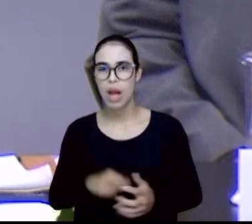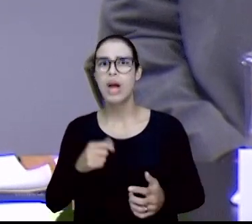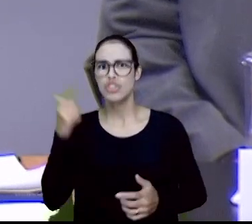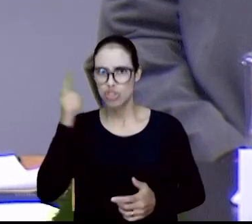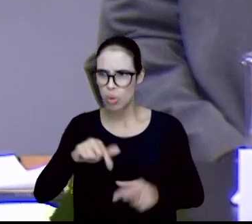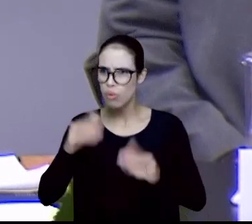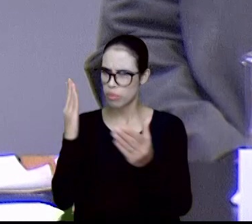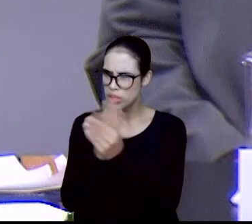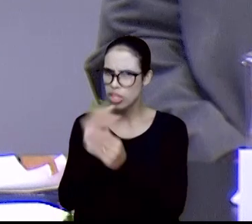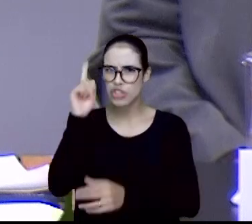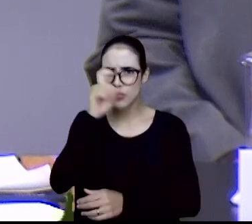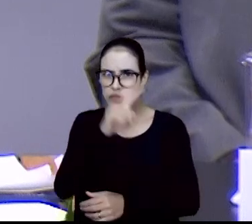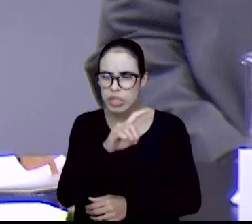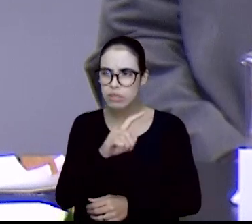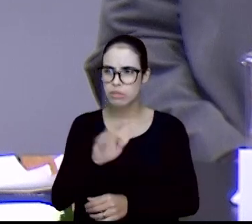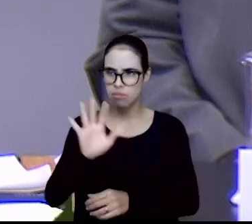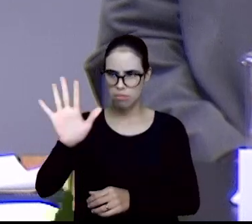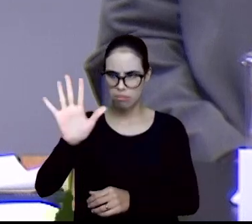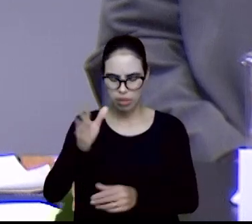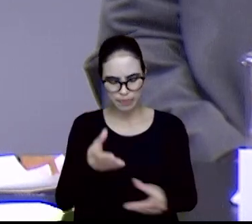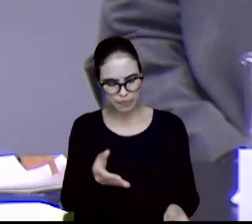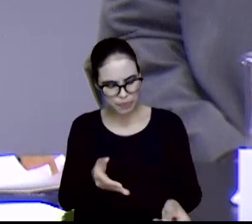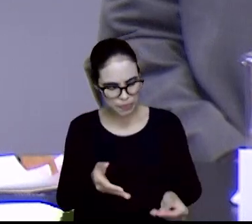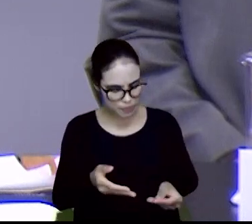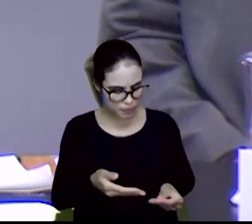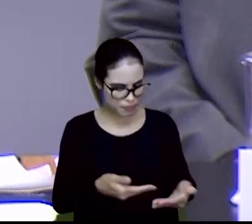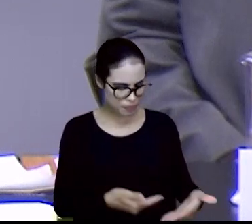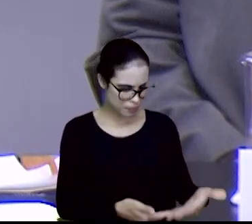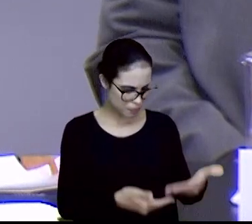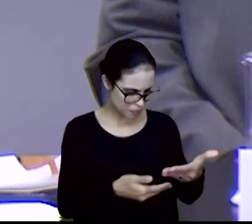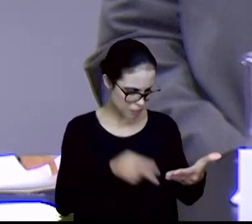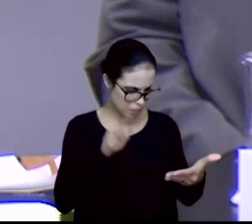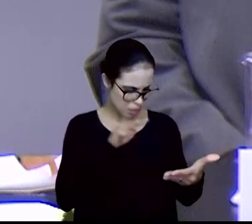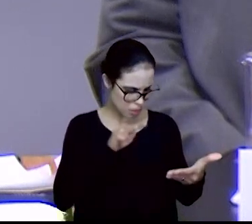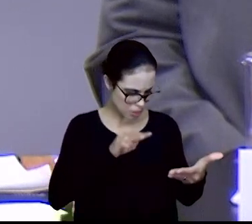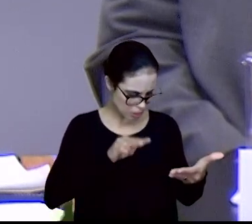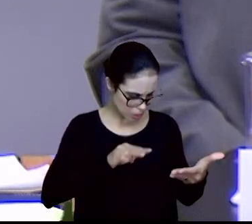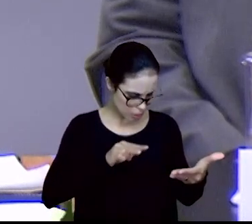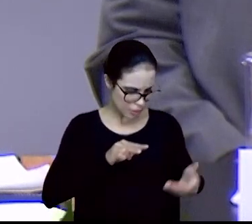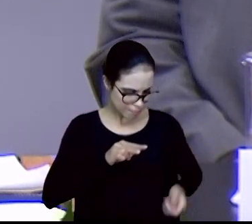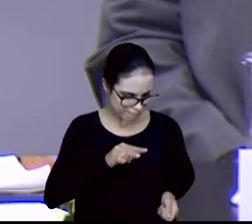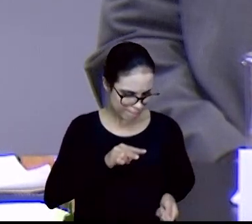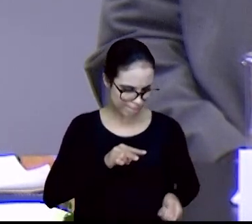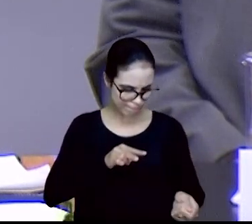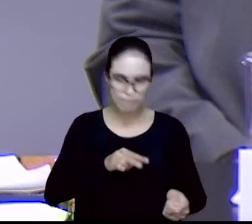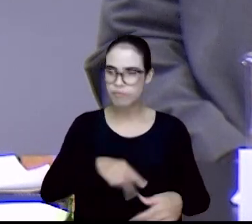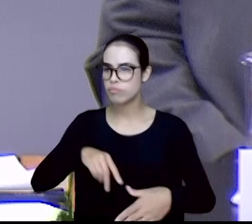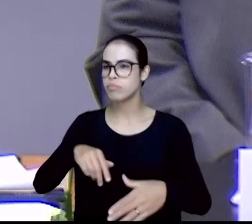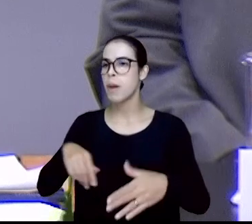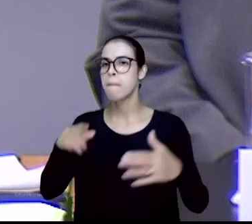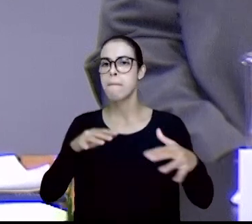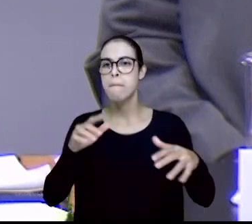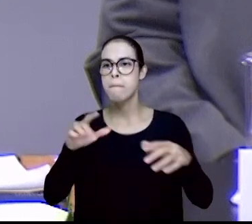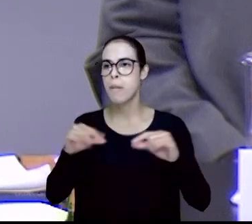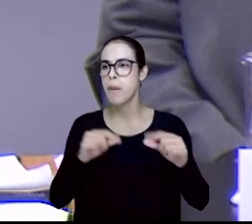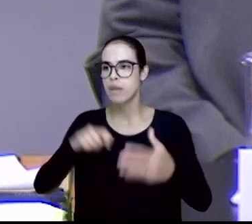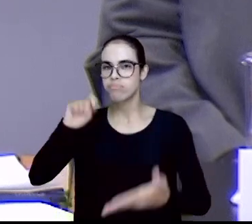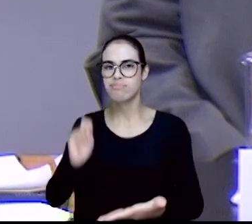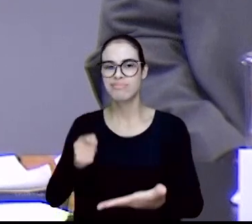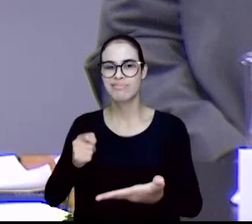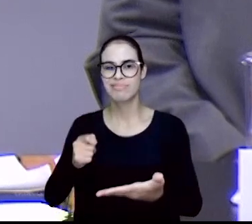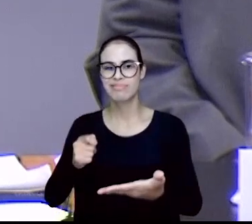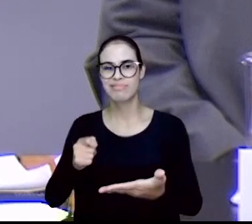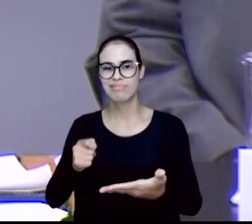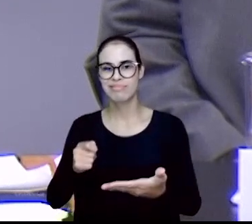um momento de introspecção, olhando o papelucho, depois guardava. Esse pobre homem morreu ainda no exercício da